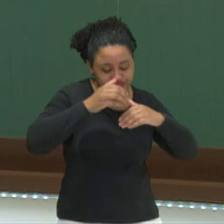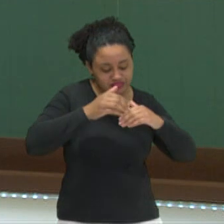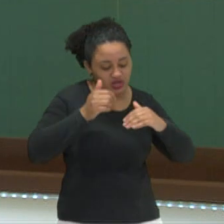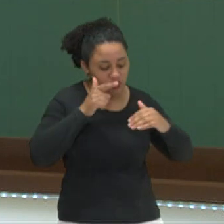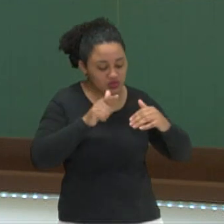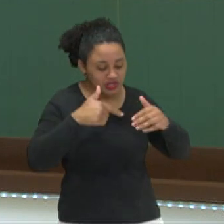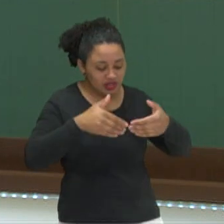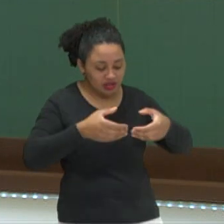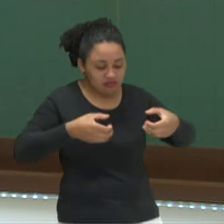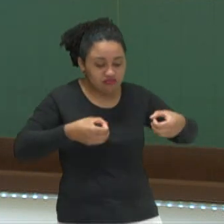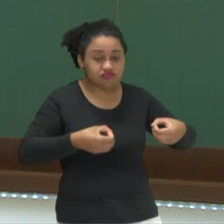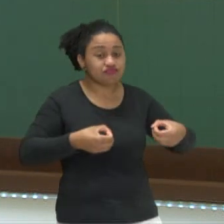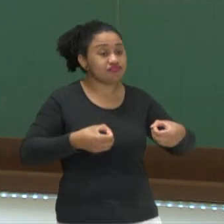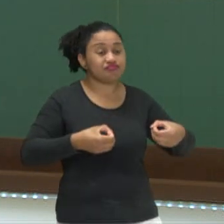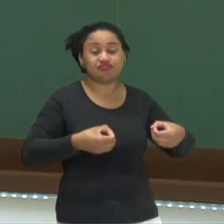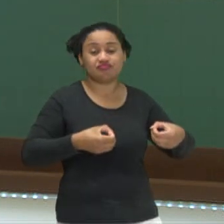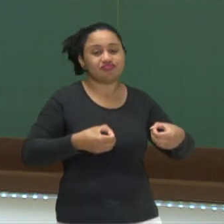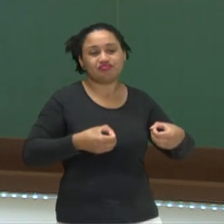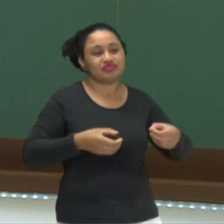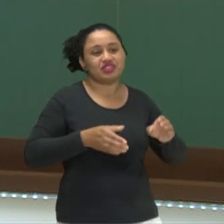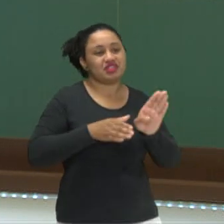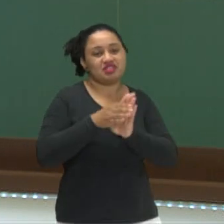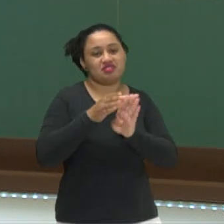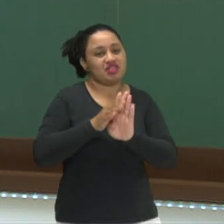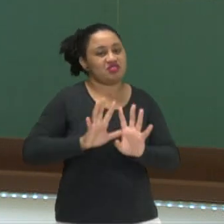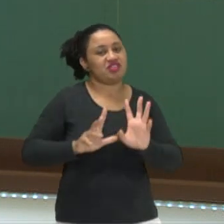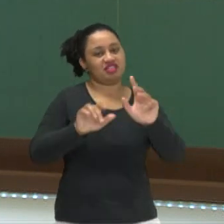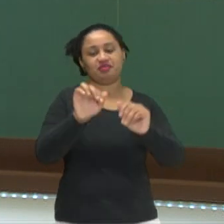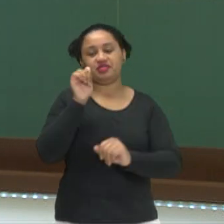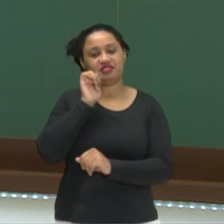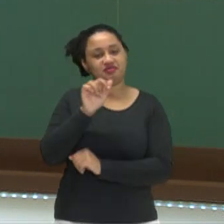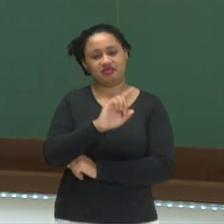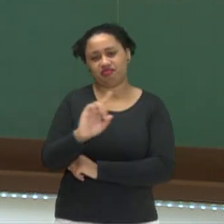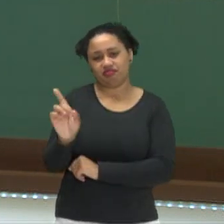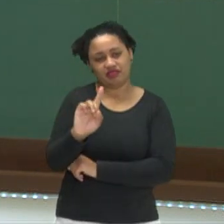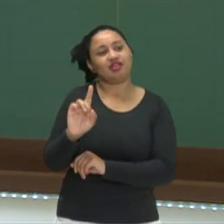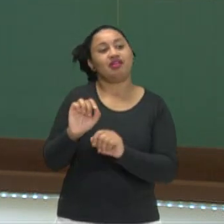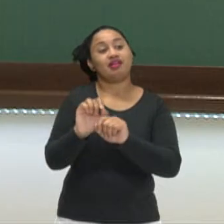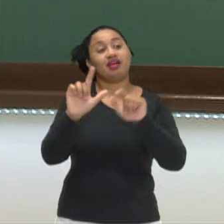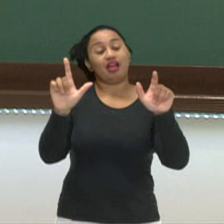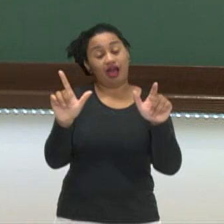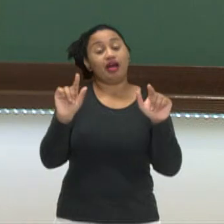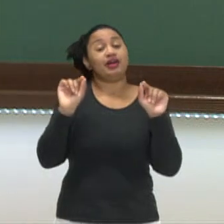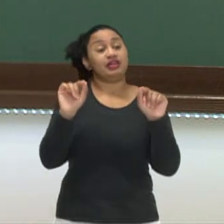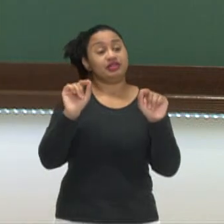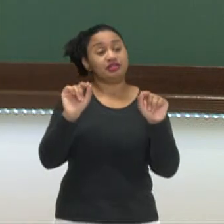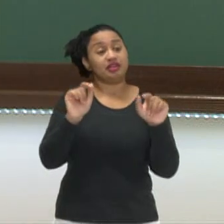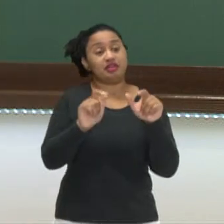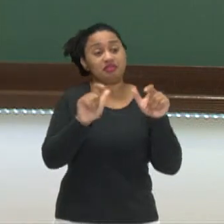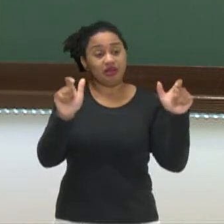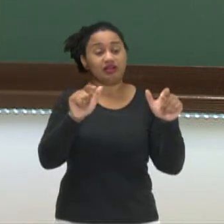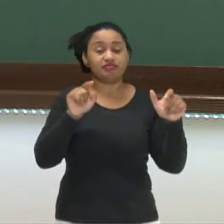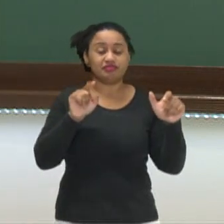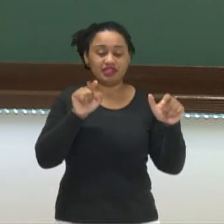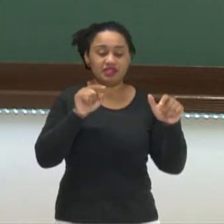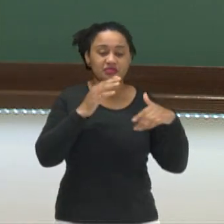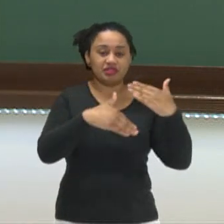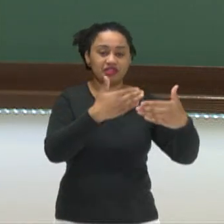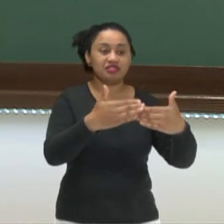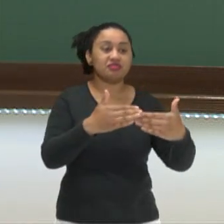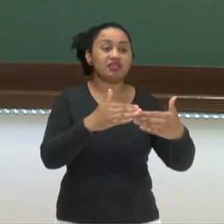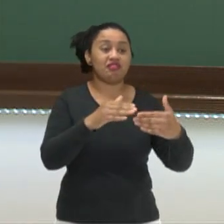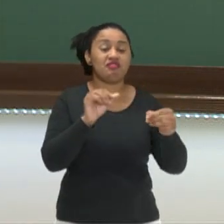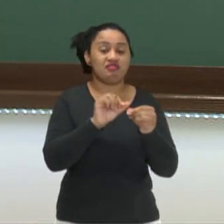da mulher. Então, não vai ser recomendado para todas as mulheres, claro. Geralmente, esse procedimento aqui, ele